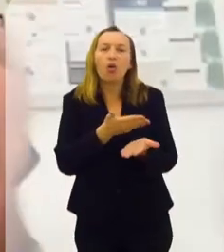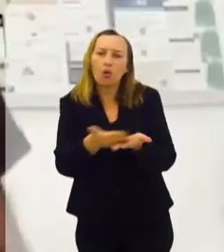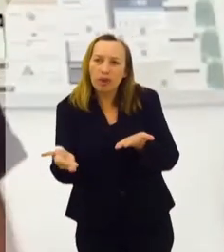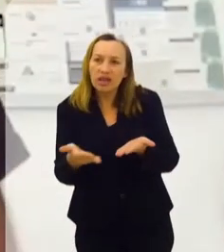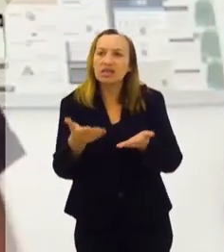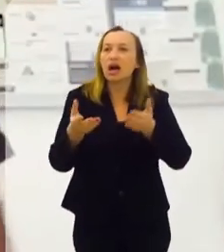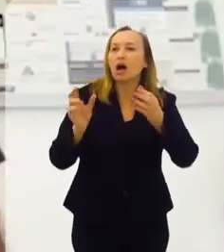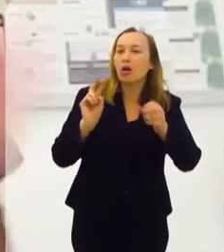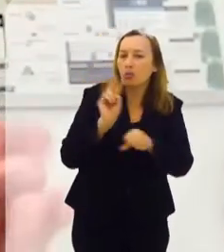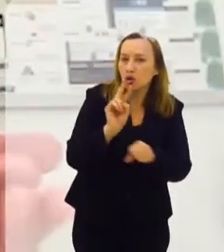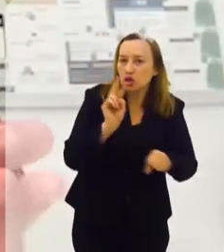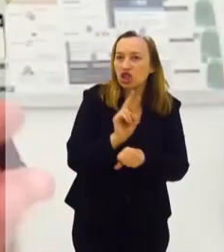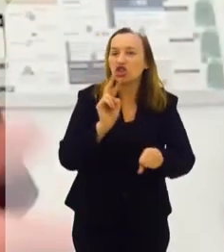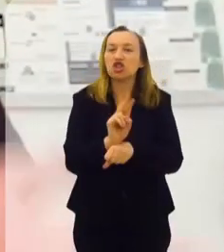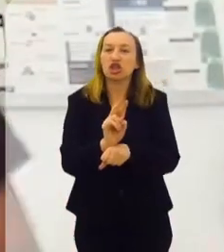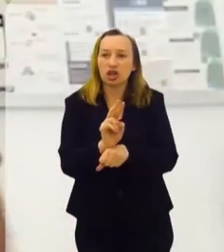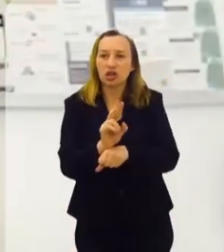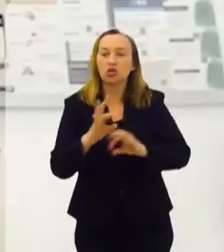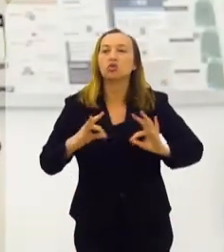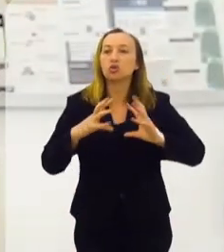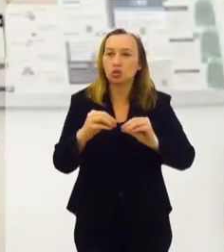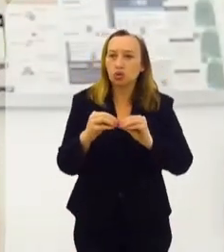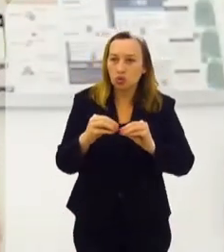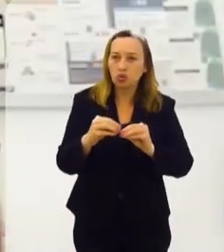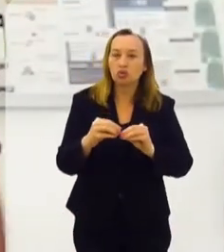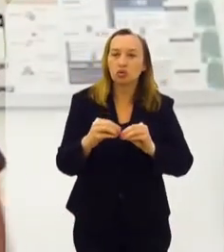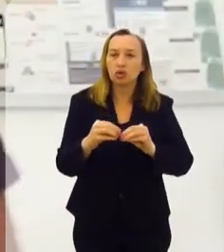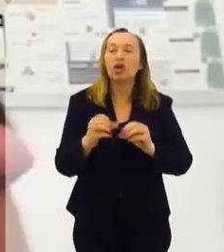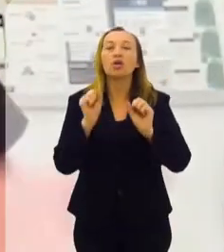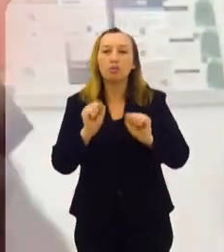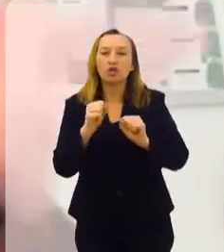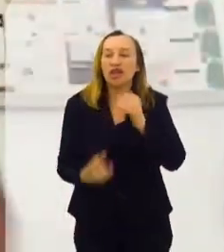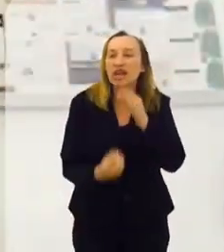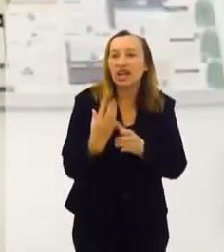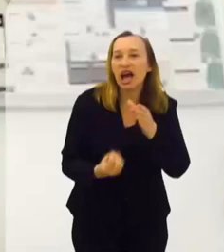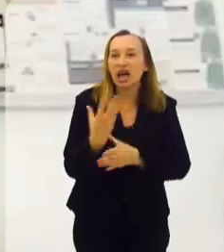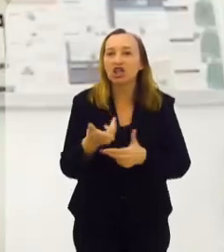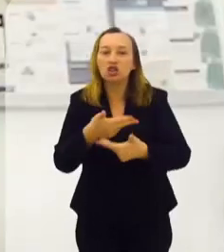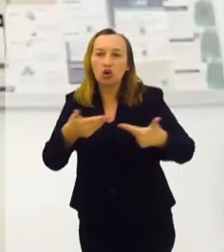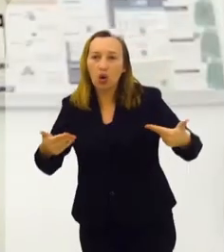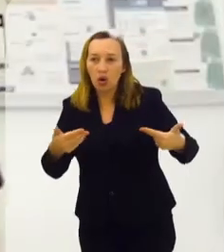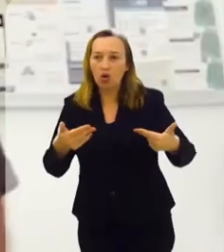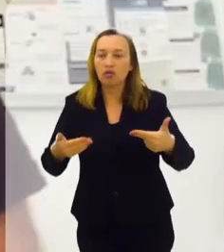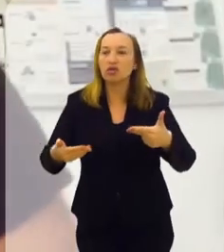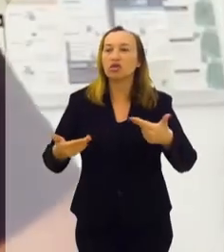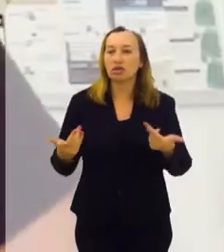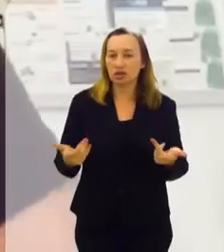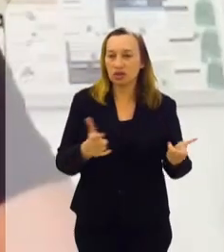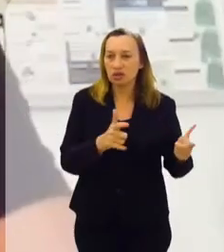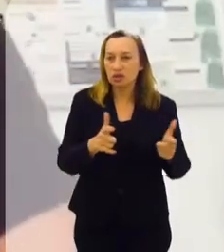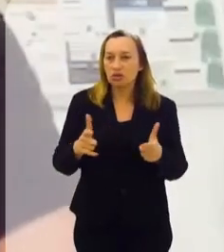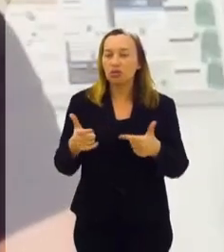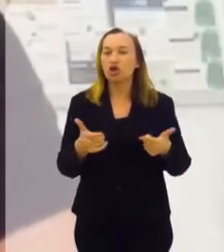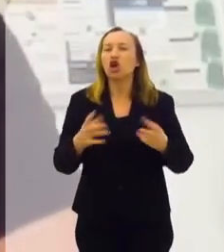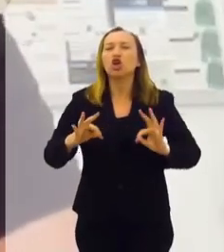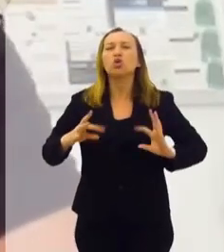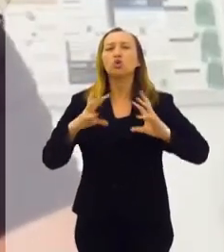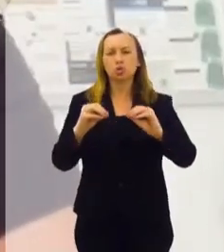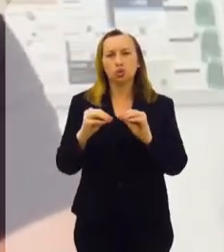né? Você começa a ter que proteger a propriedade intelectual para ser rentabilizado e poder criar novas propriedades